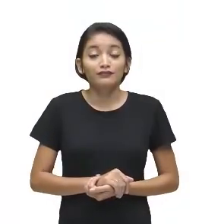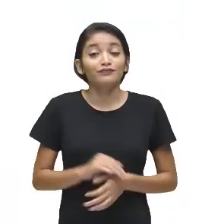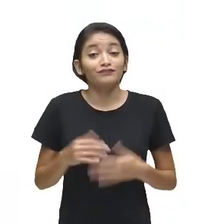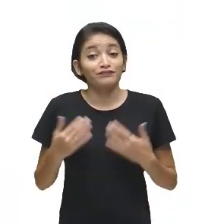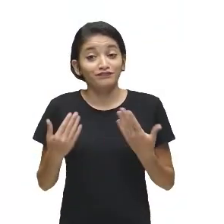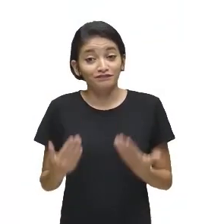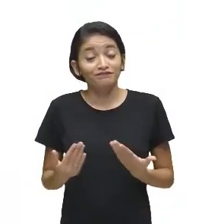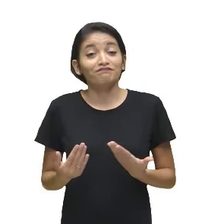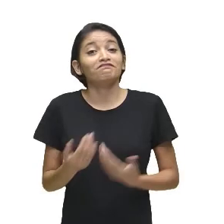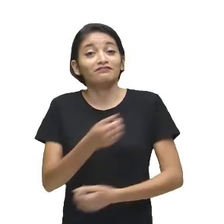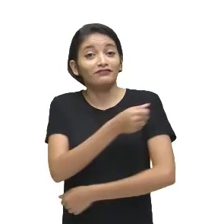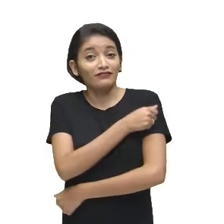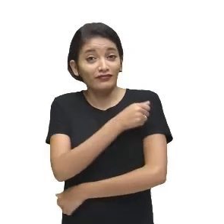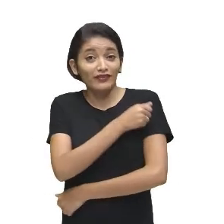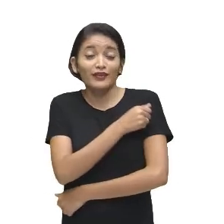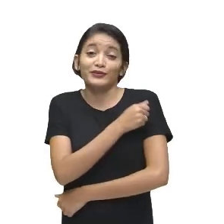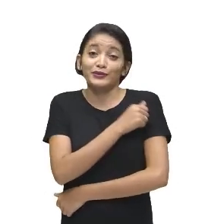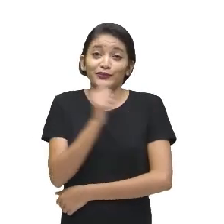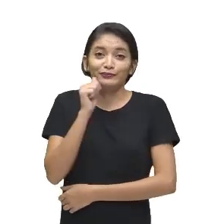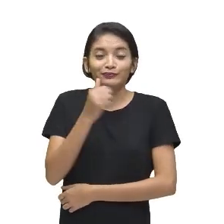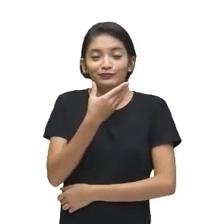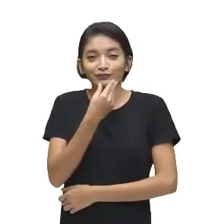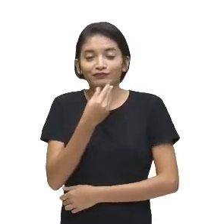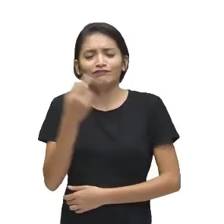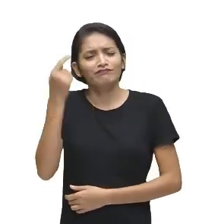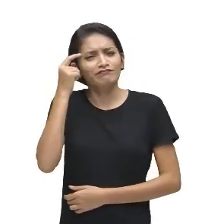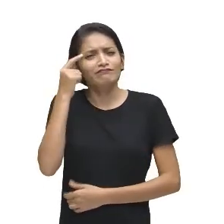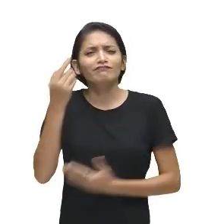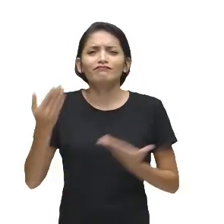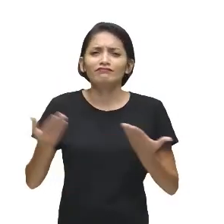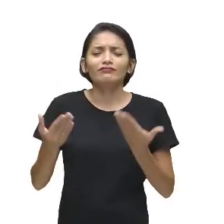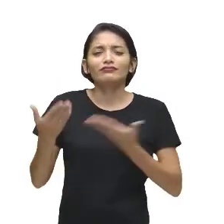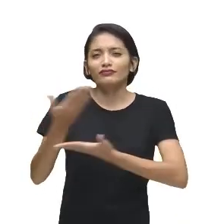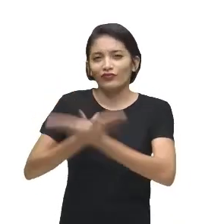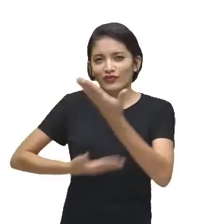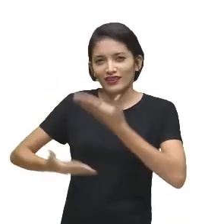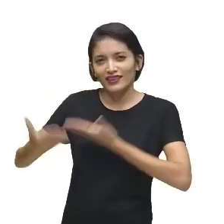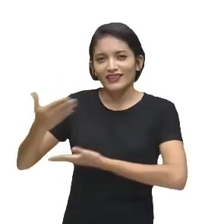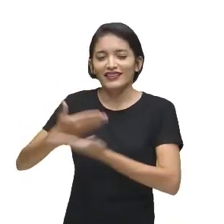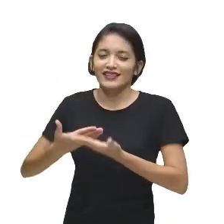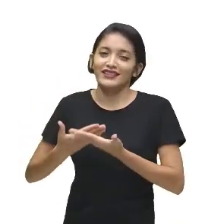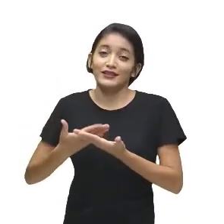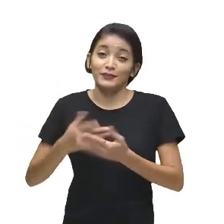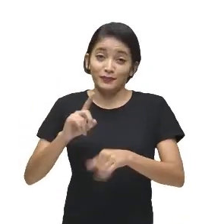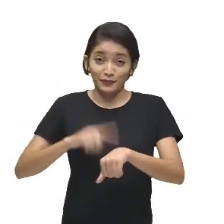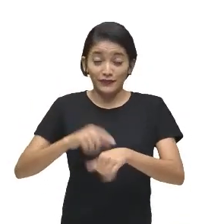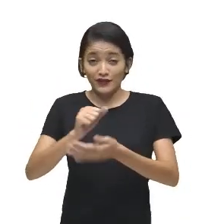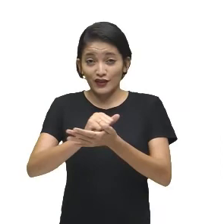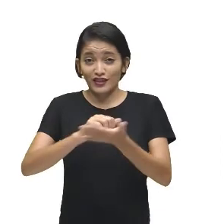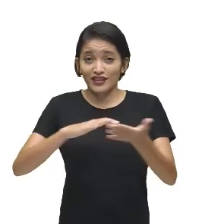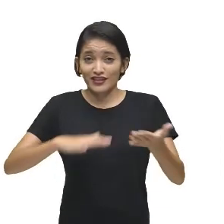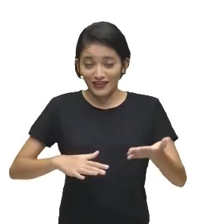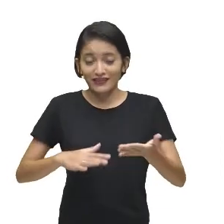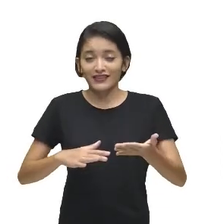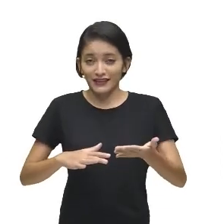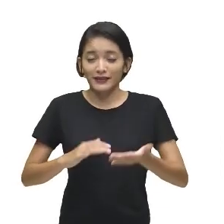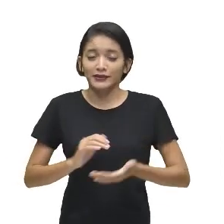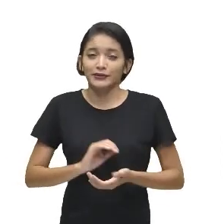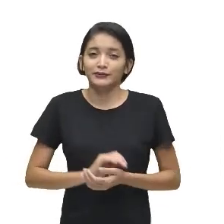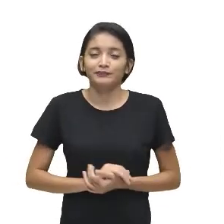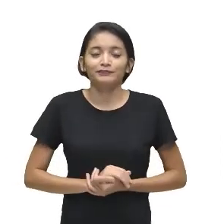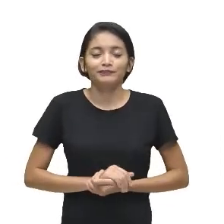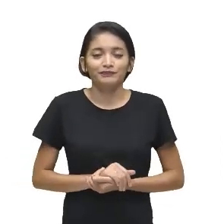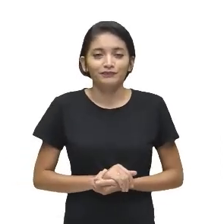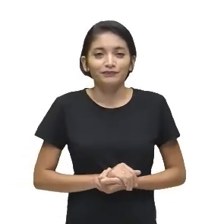Então, meu caro aluno, minha cara aluna, vamos pensar, vamos agora interagir nesse momento. Nossa DLI, nossa dinâmica